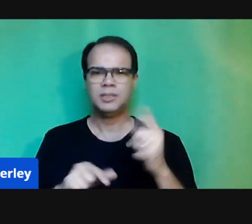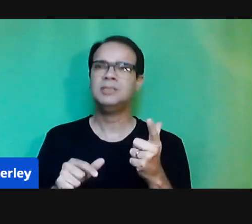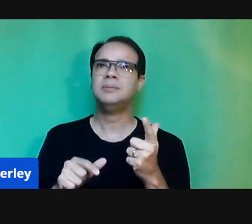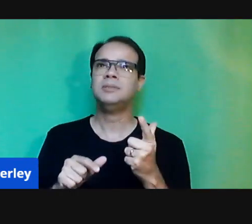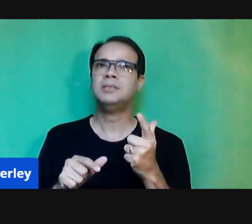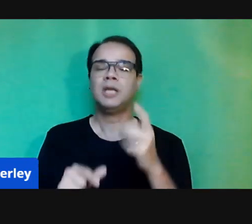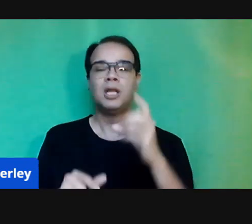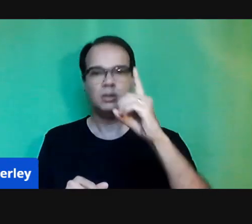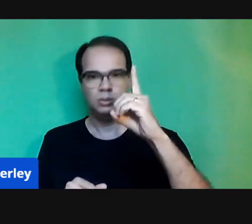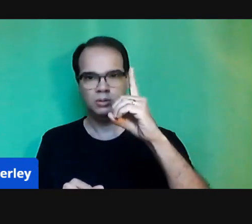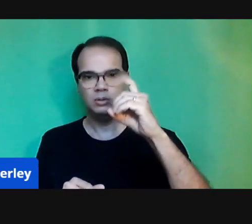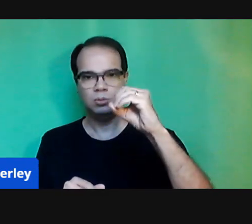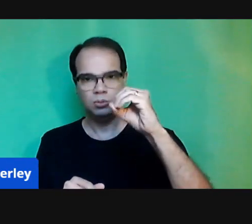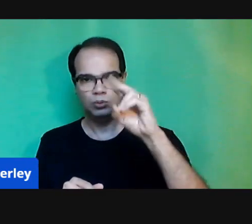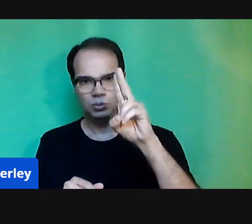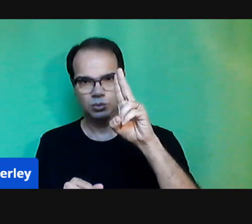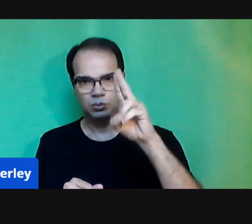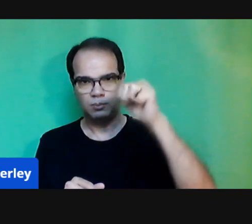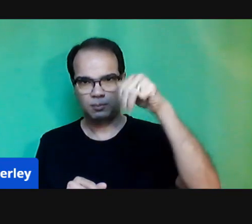documentário de ficção.